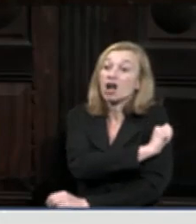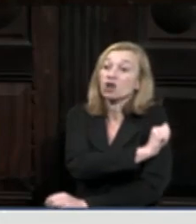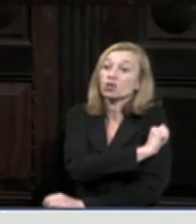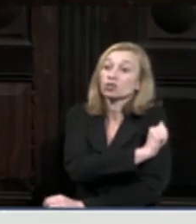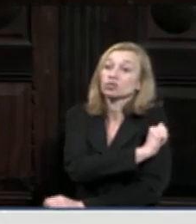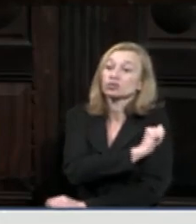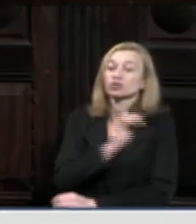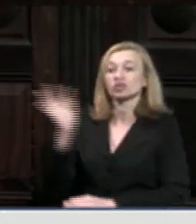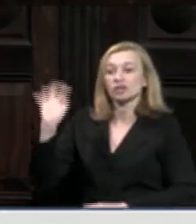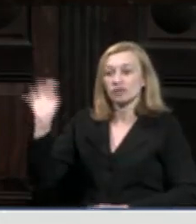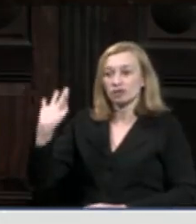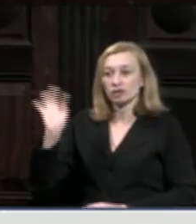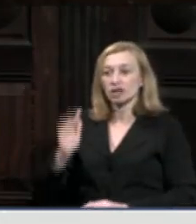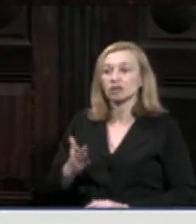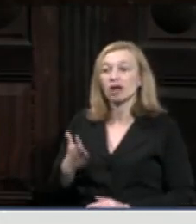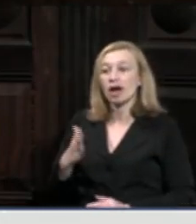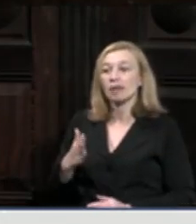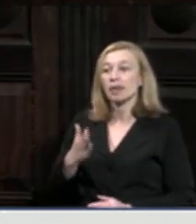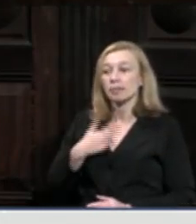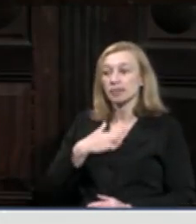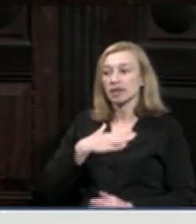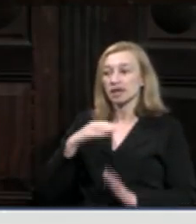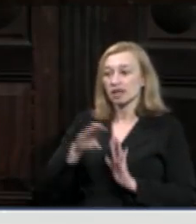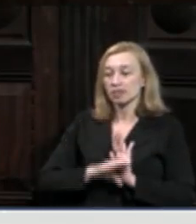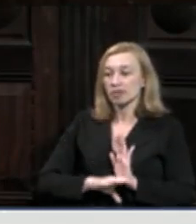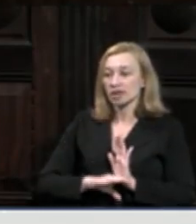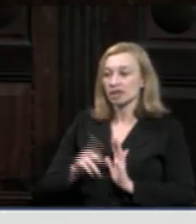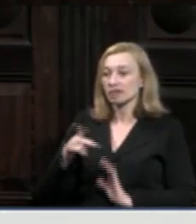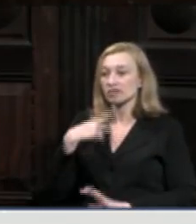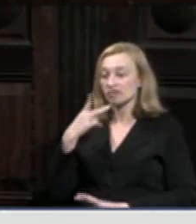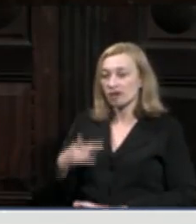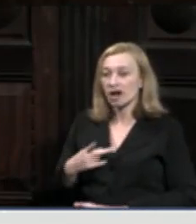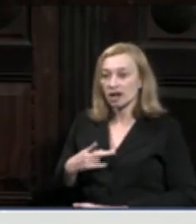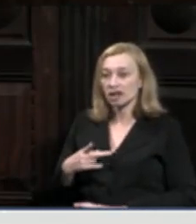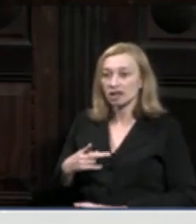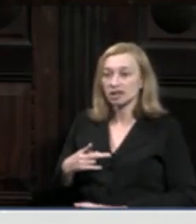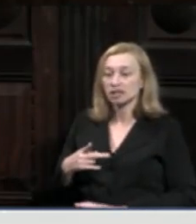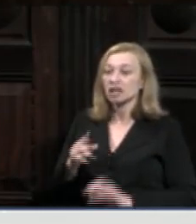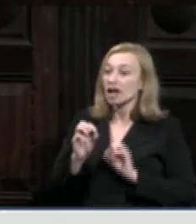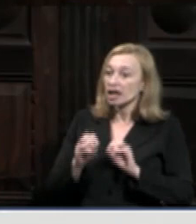E quando a minha emenda fala em ensino superior,